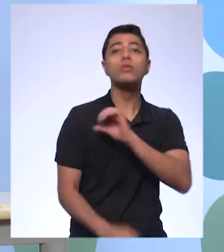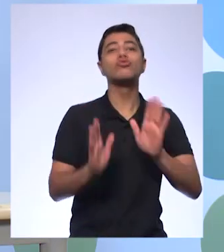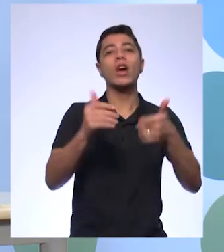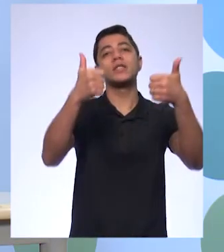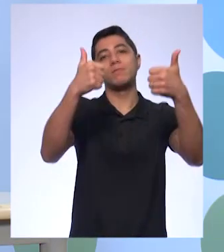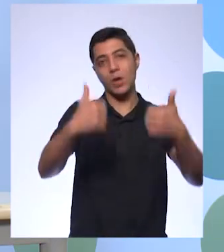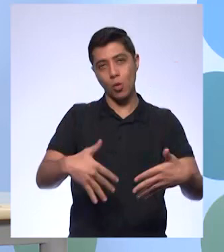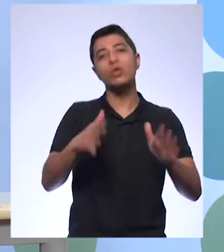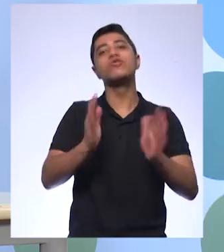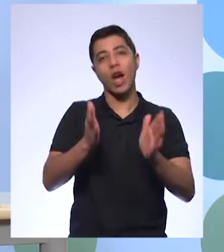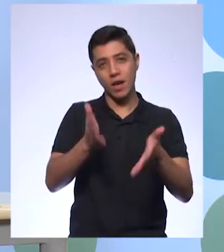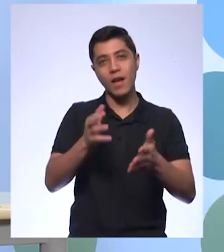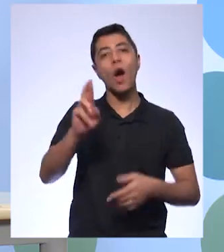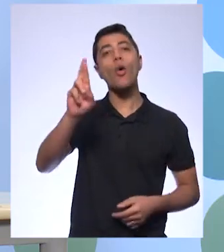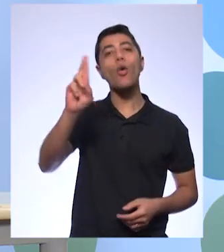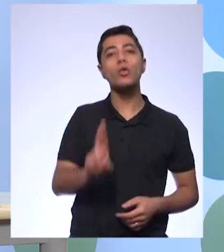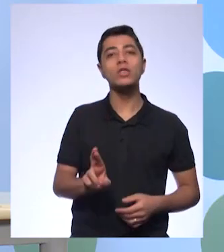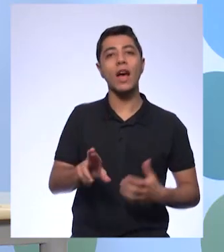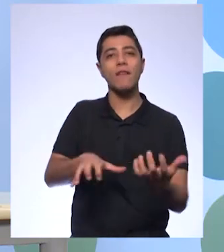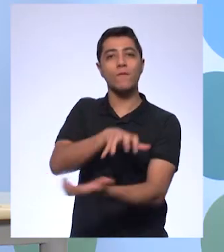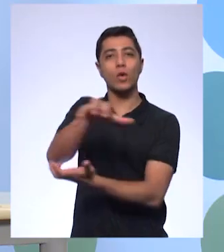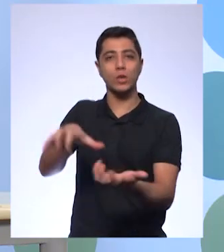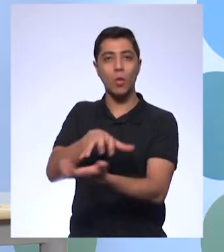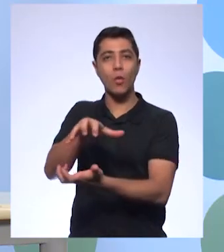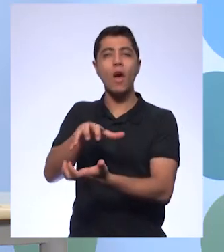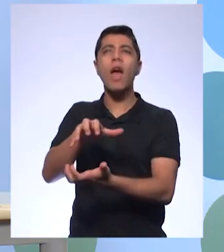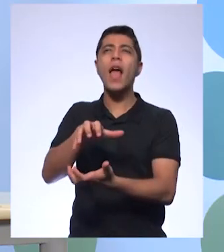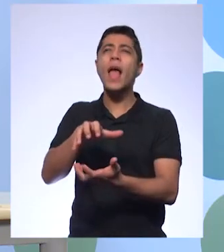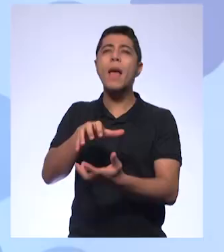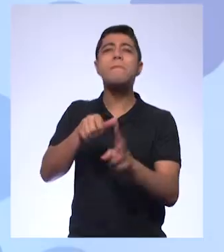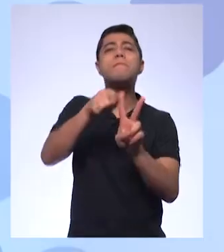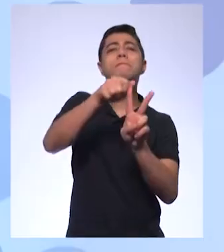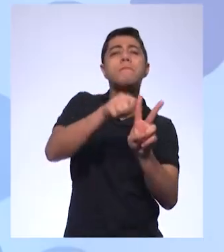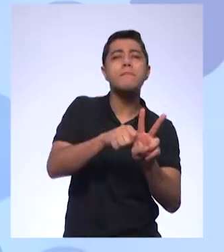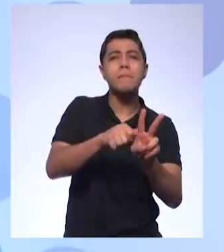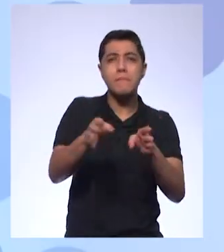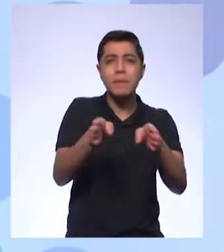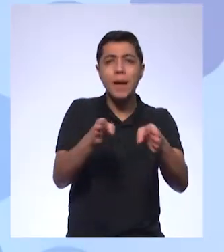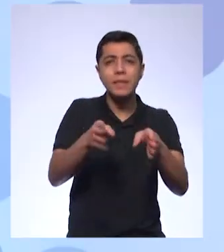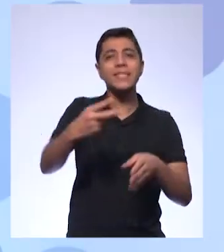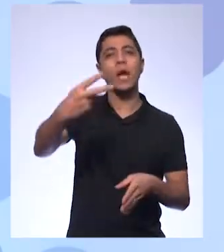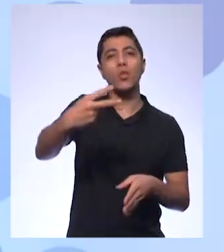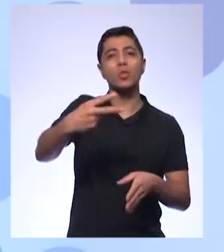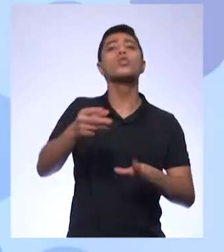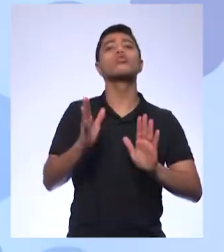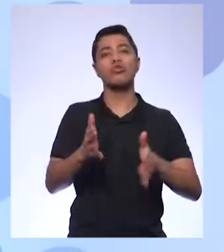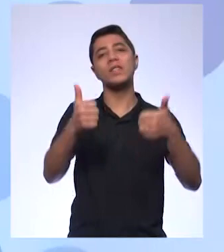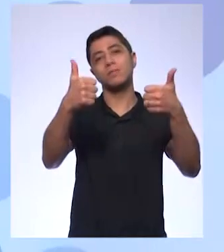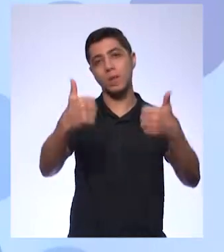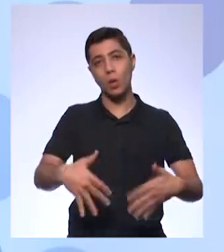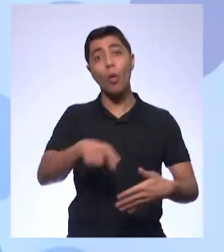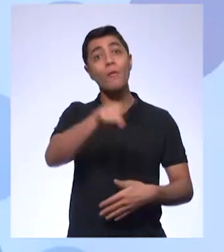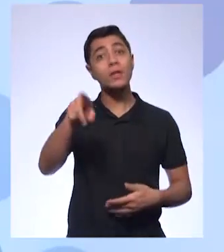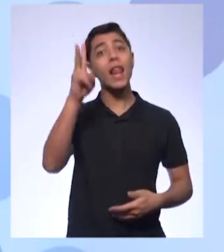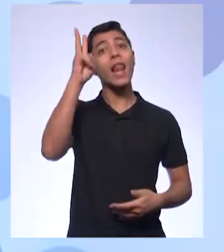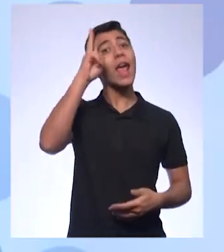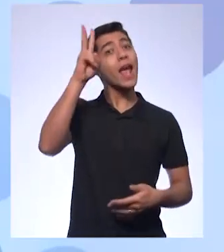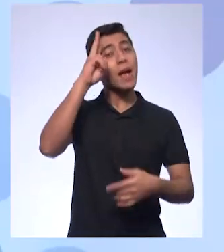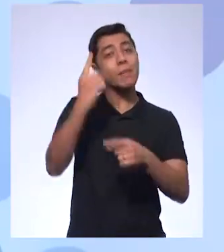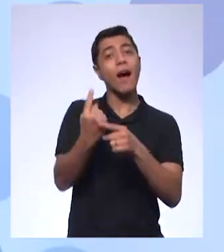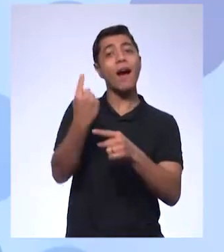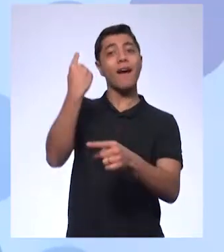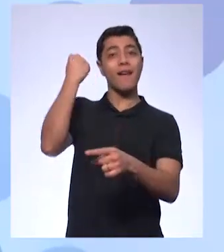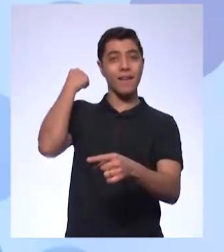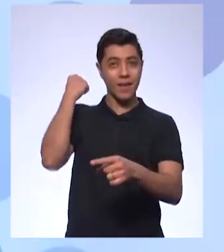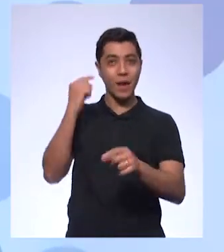aí por volta do final do segundo bimestre. Isso, então os estudantes vão poder retomar aí conteúdos já trabalhados